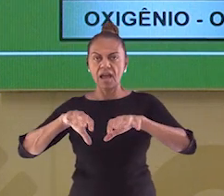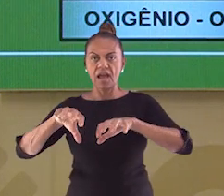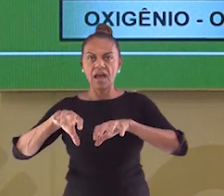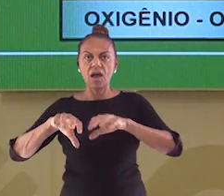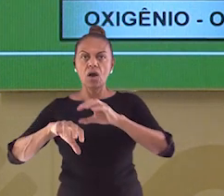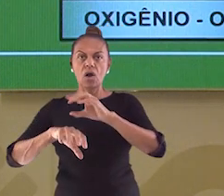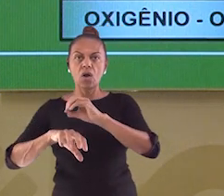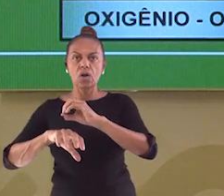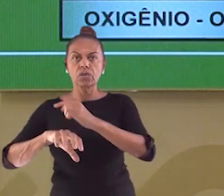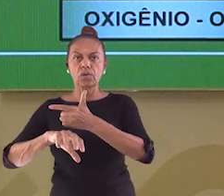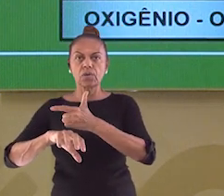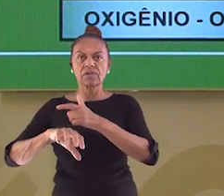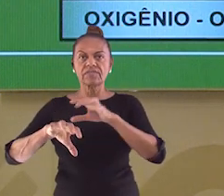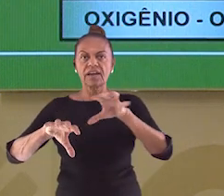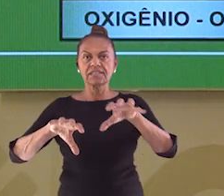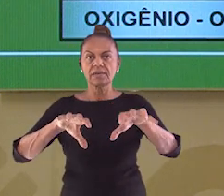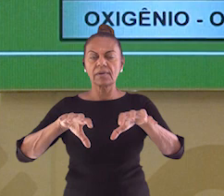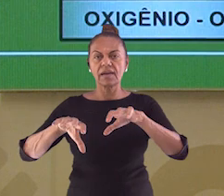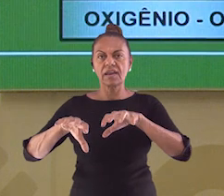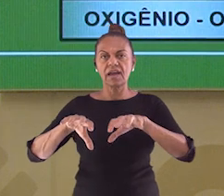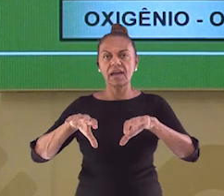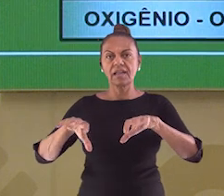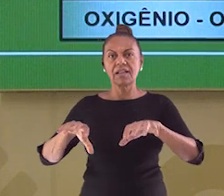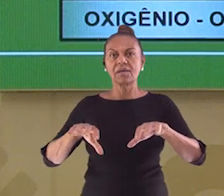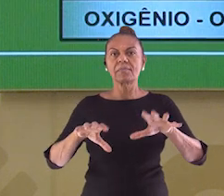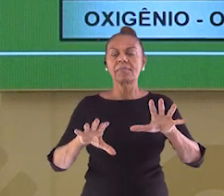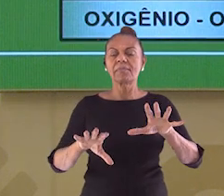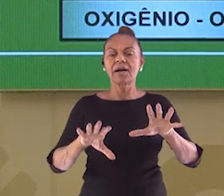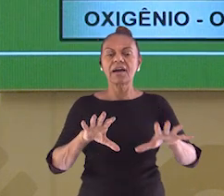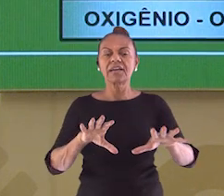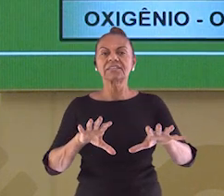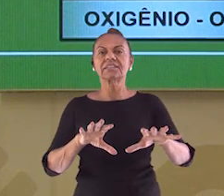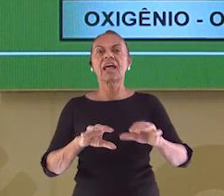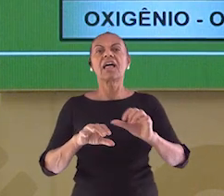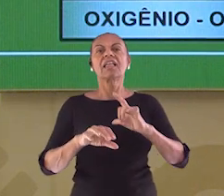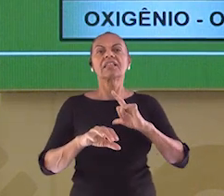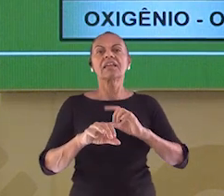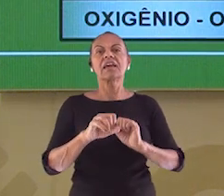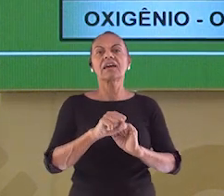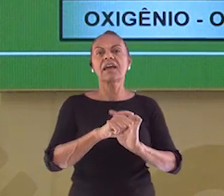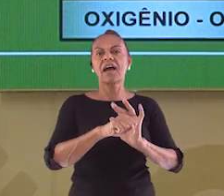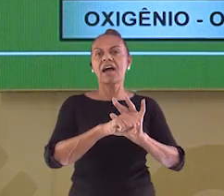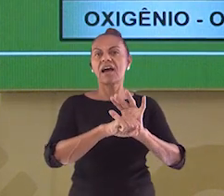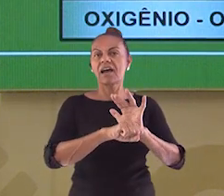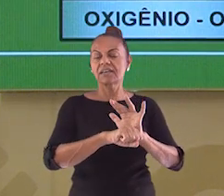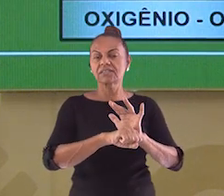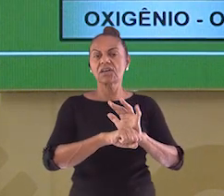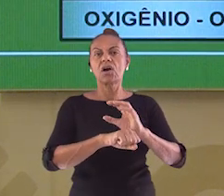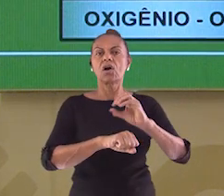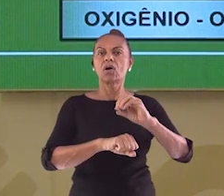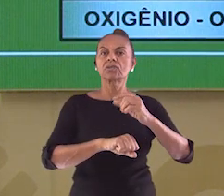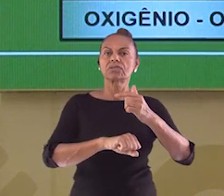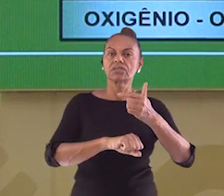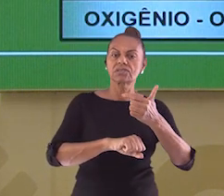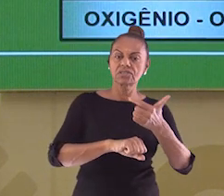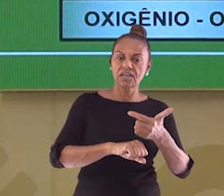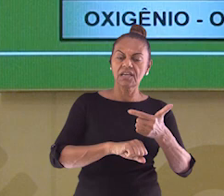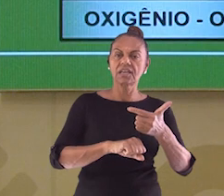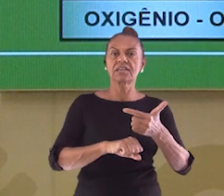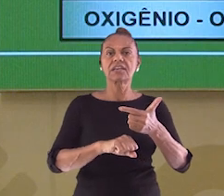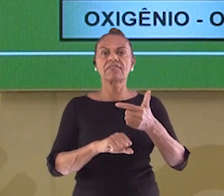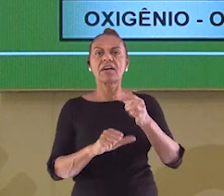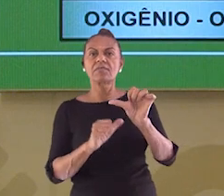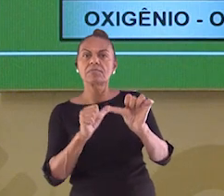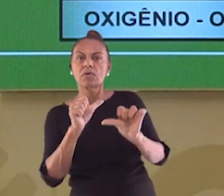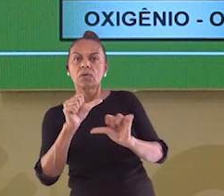que ficam livres. E por afinidade, são atraídos por moléculas do gás oxigênio, reagindo